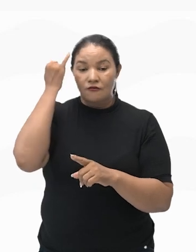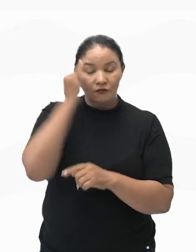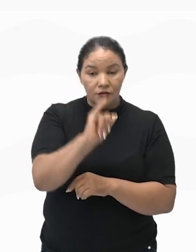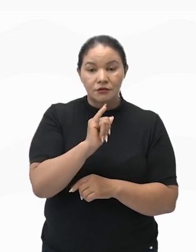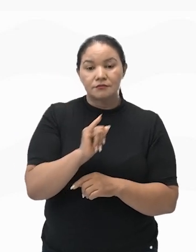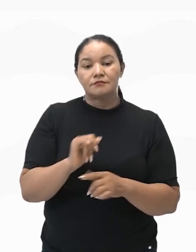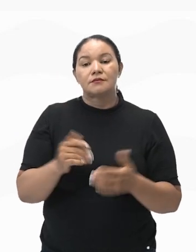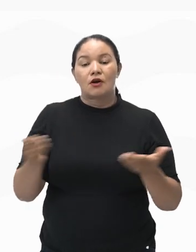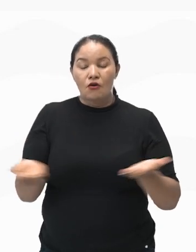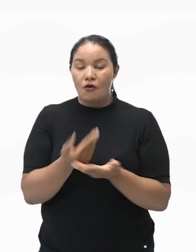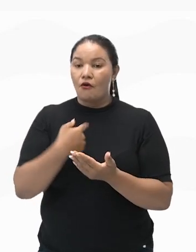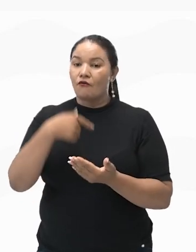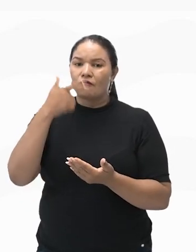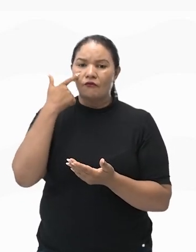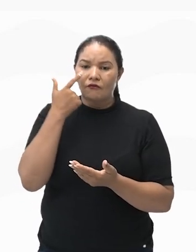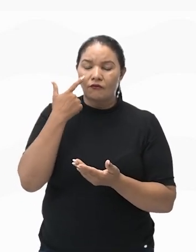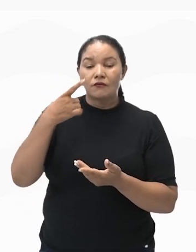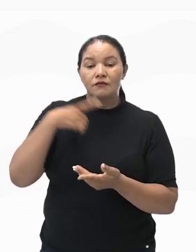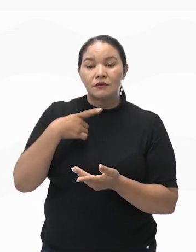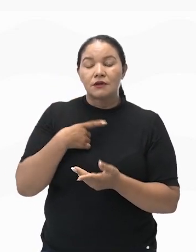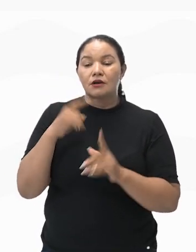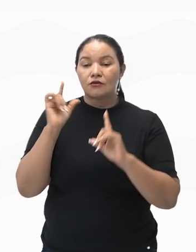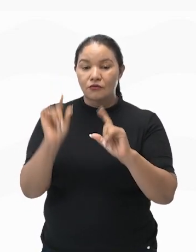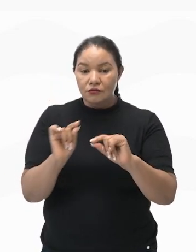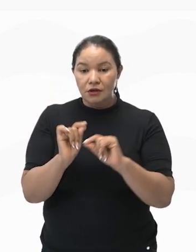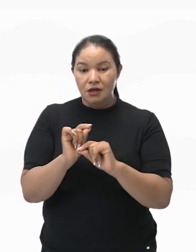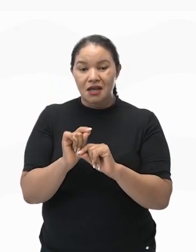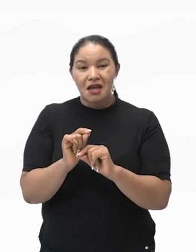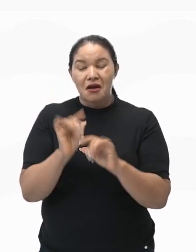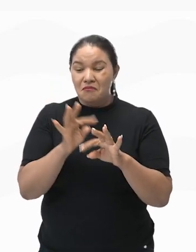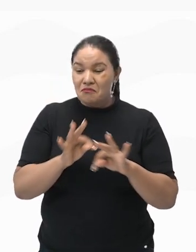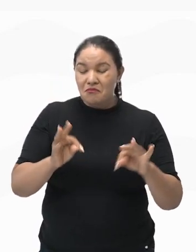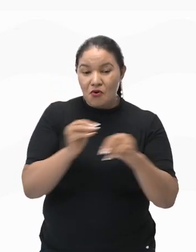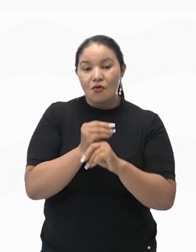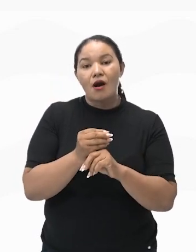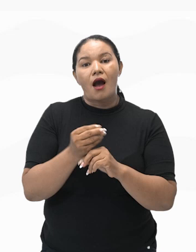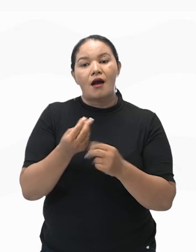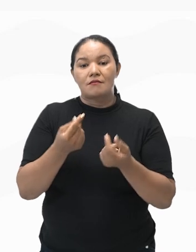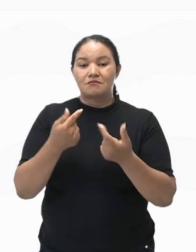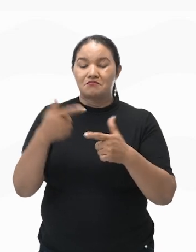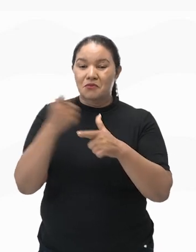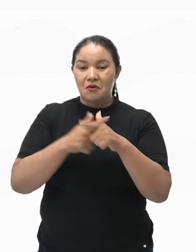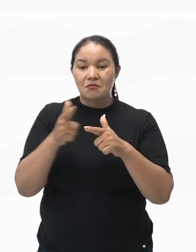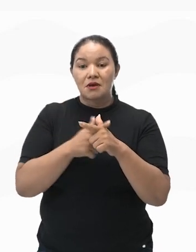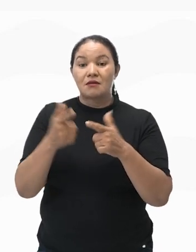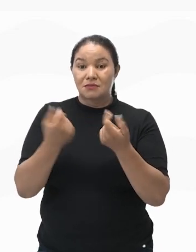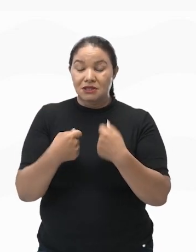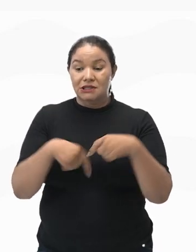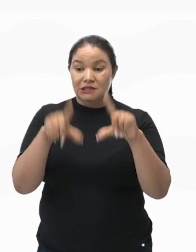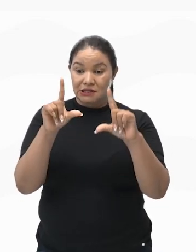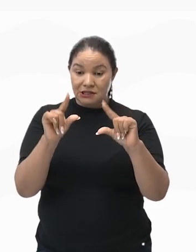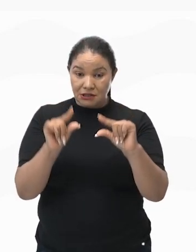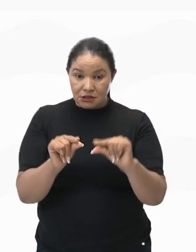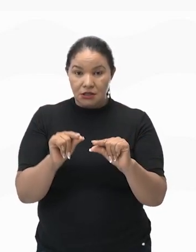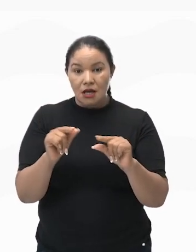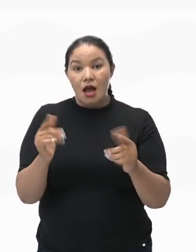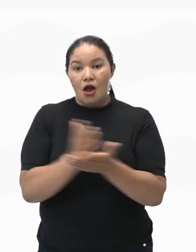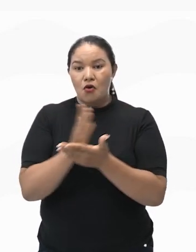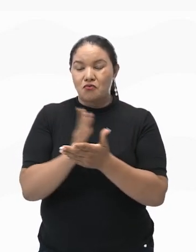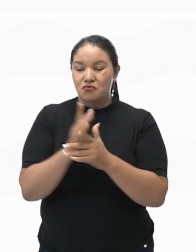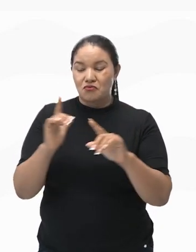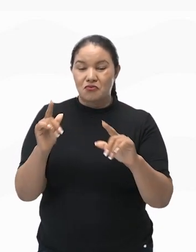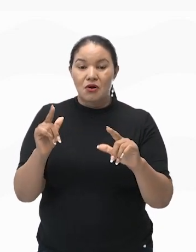ainda observávamos na sociedade essa busca de tentar reduzir a população, reduzir a relevância